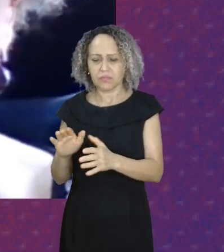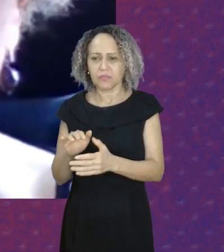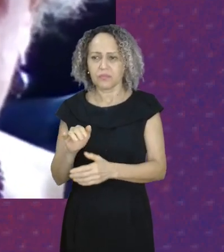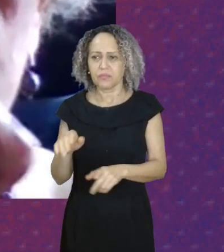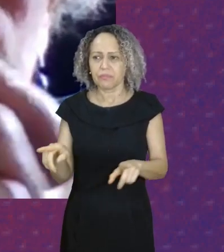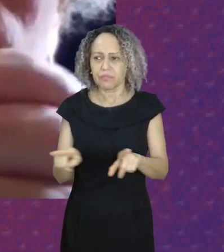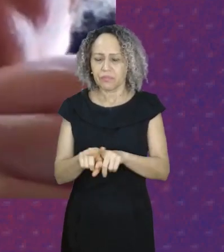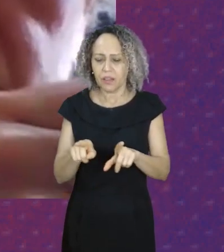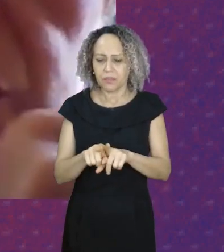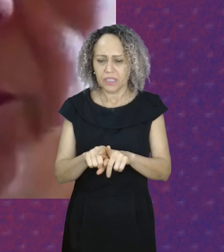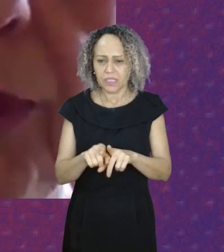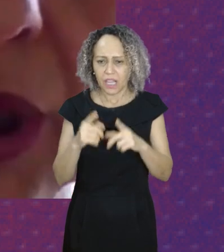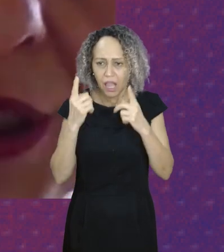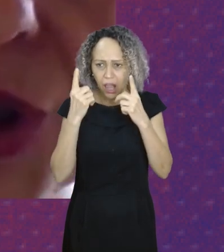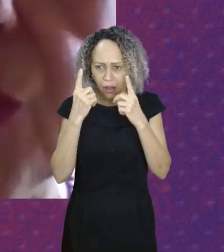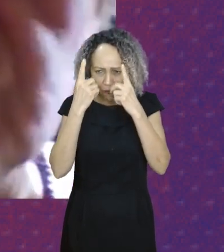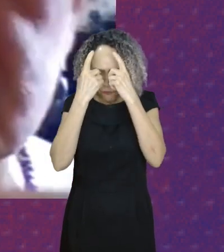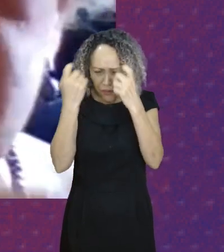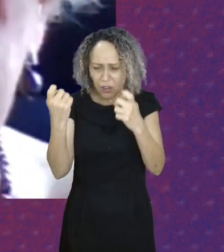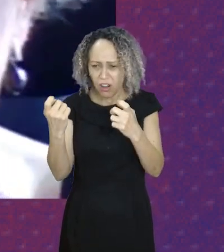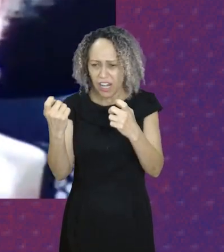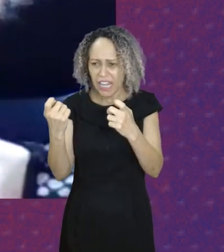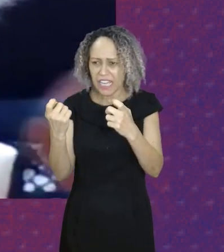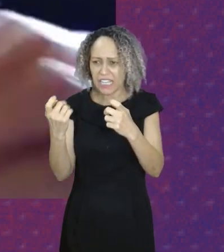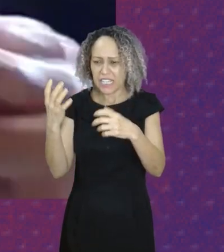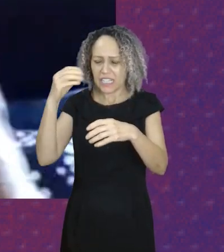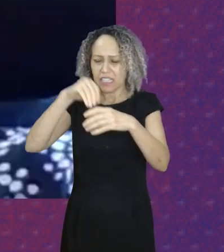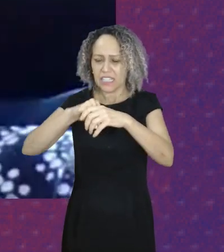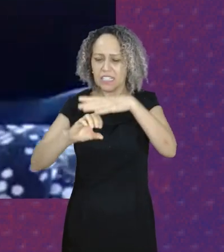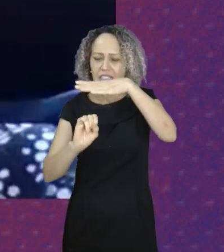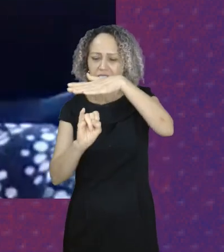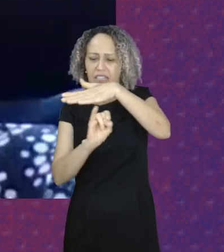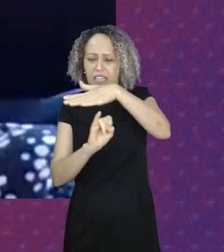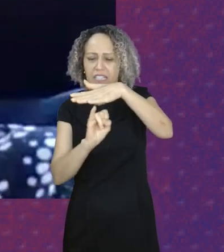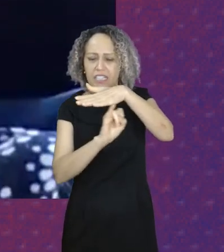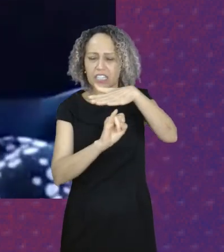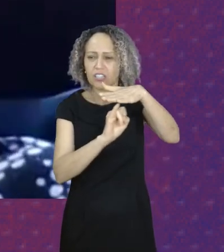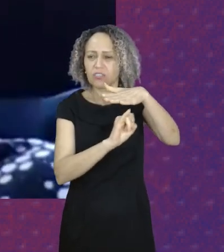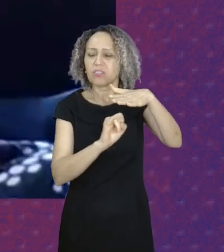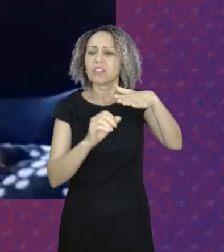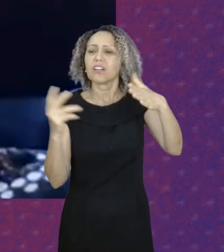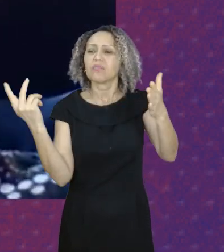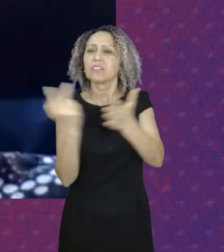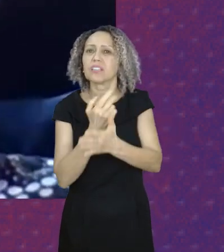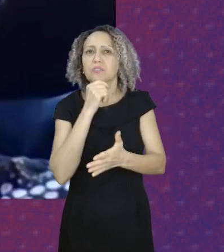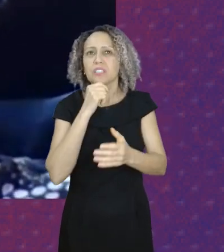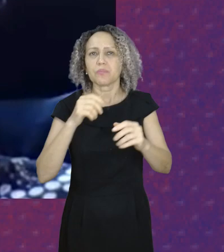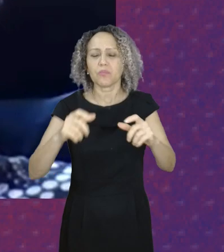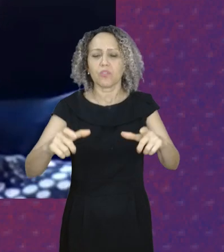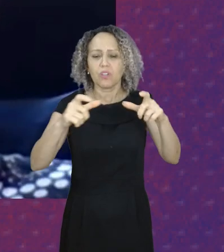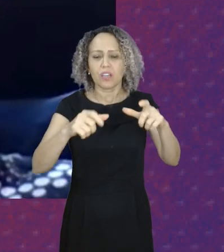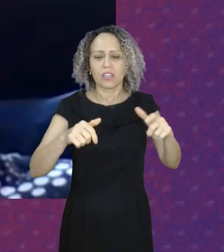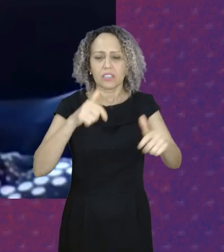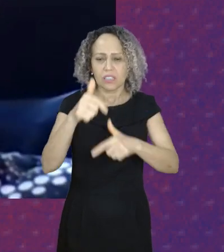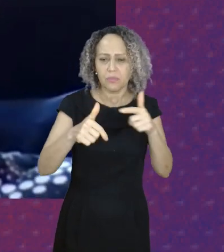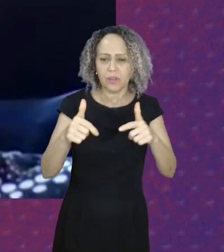no local político, nos partidos, no local de trabalho.